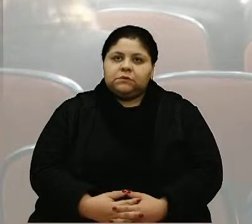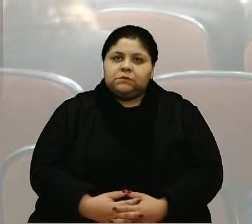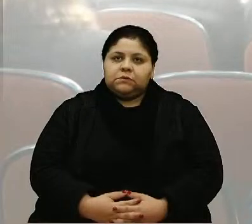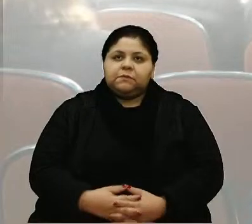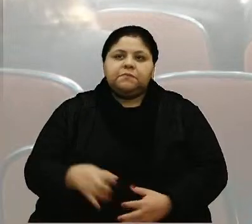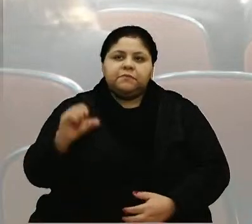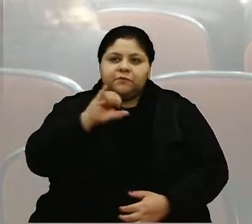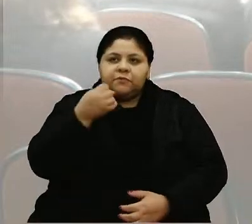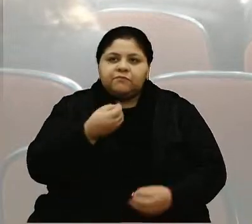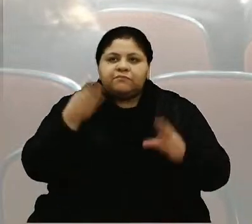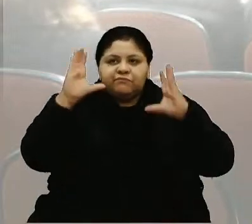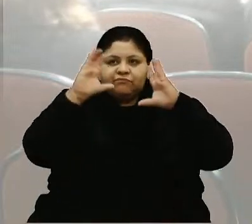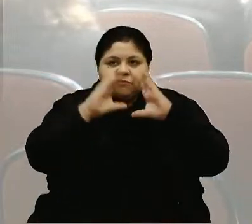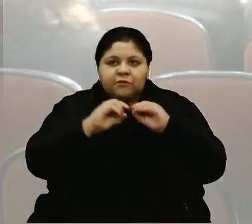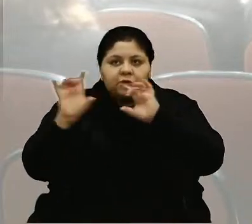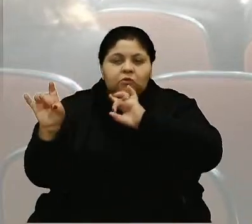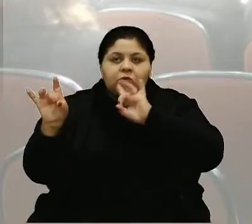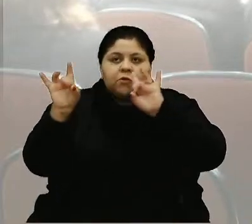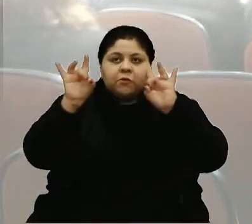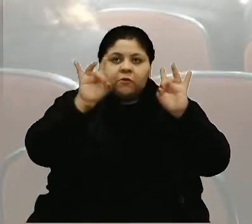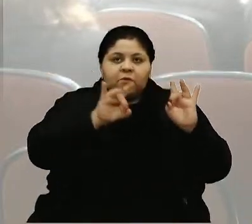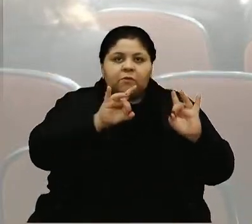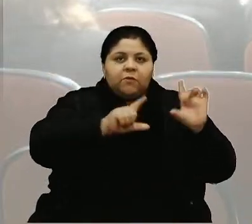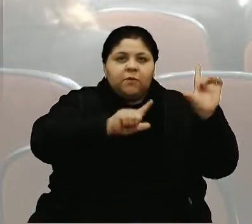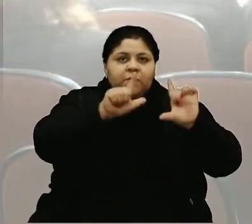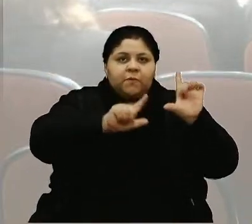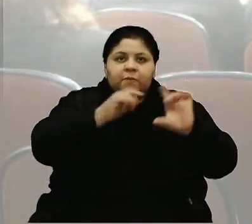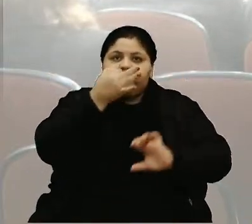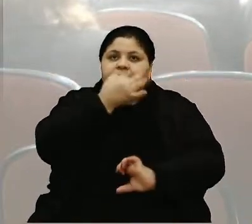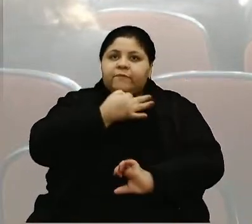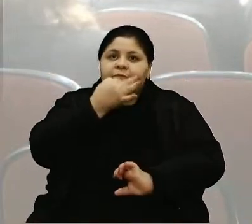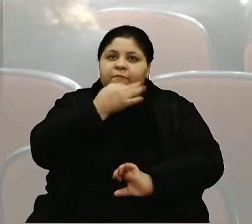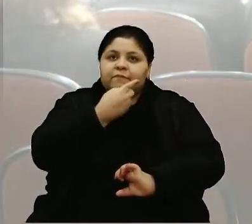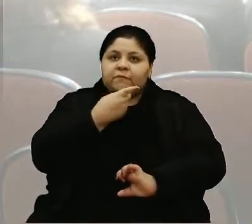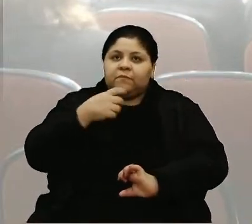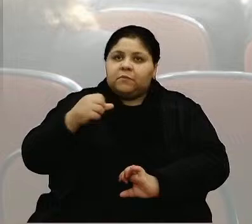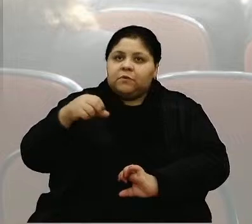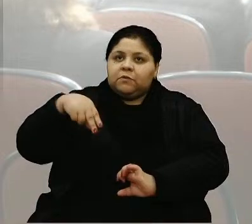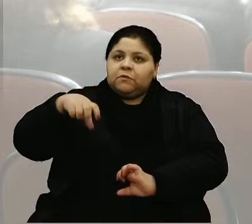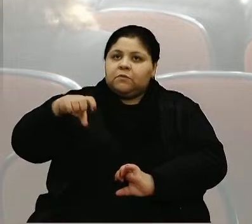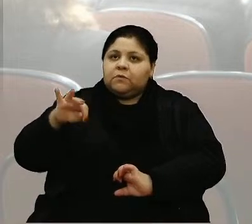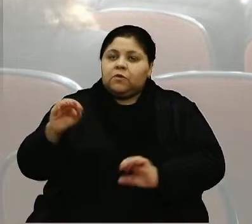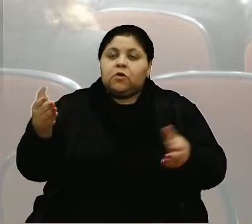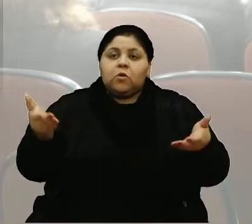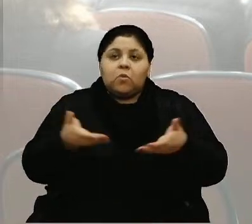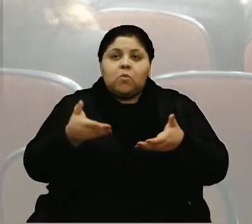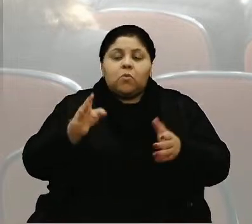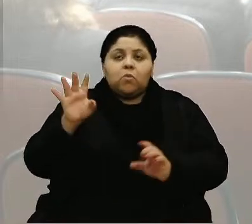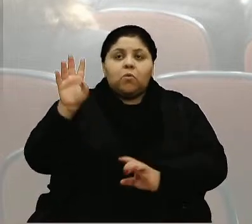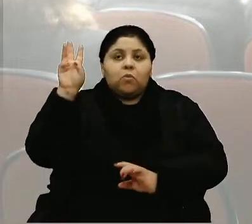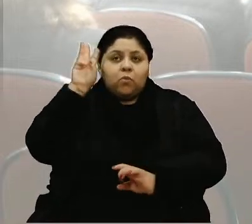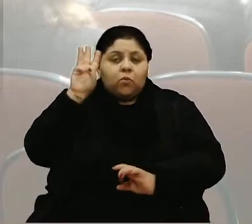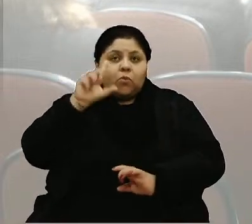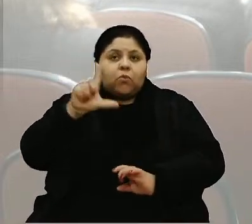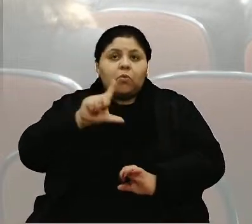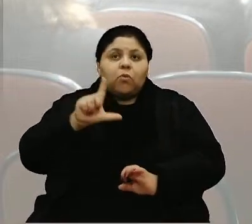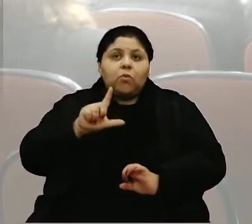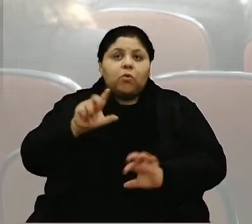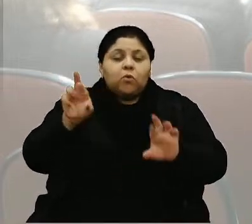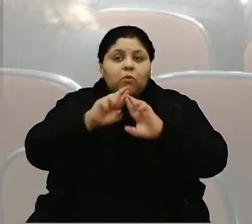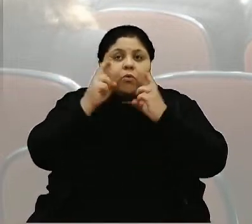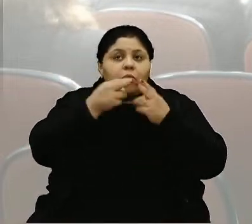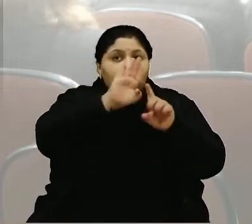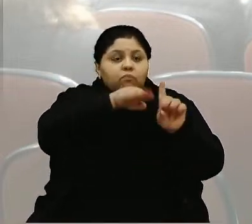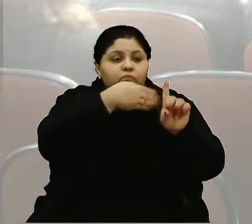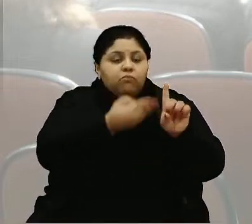Olá, muito boa noite para você que está acompanhando a TV Câmara Caxias, canal 16 da NET. Hoje, nesta terça-feira, teremos a sessão solene